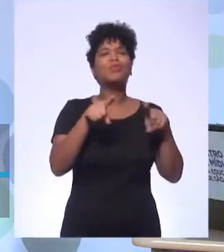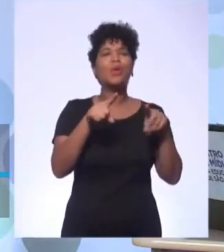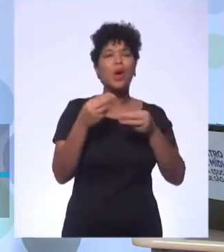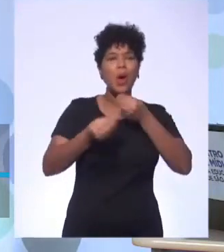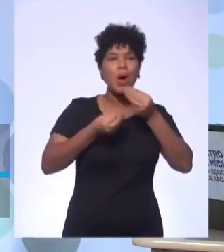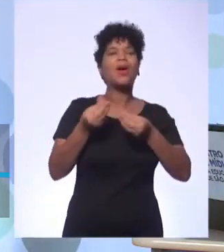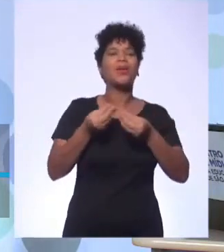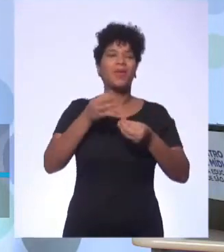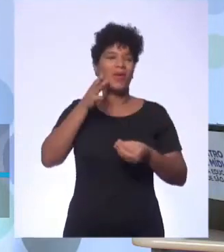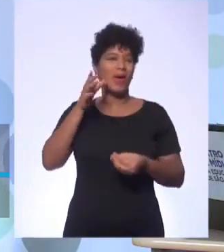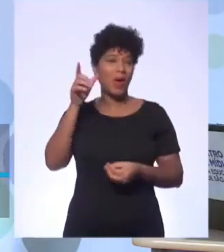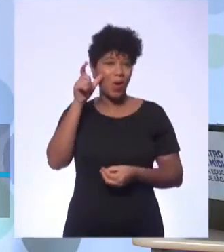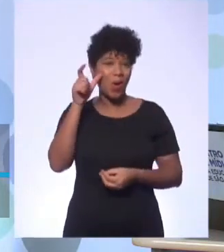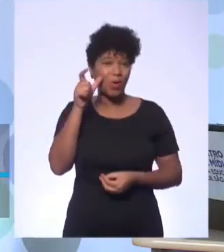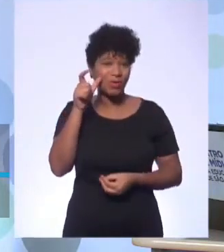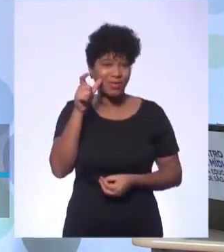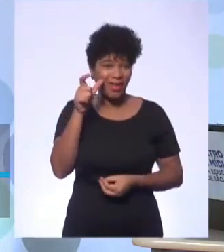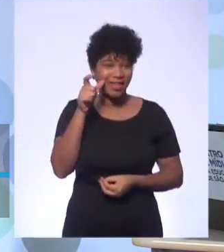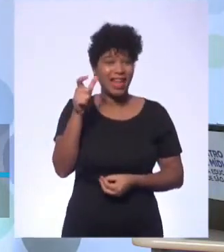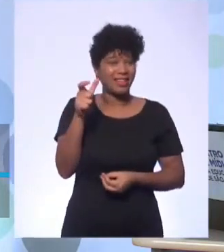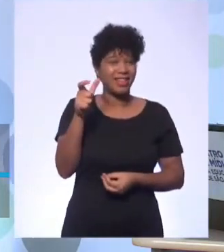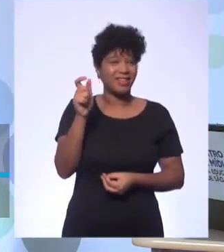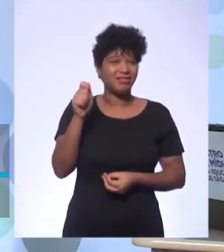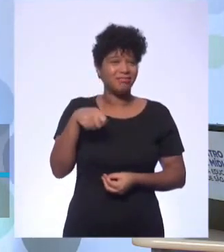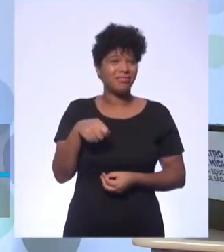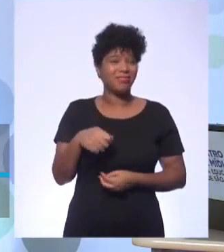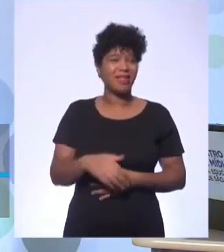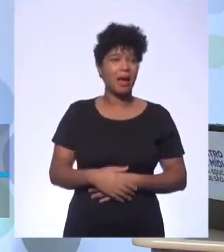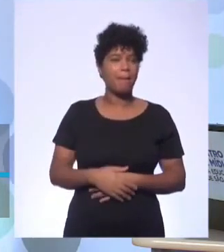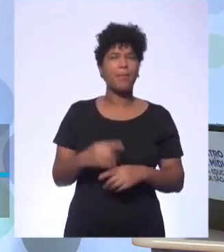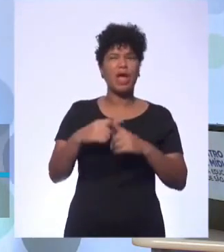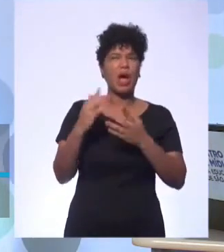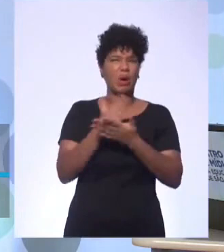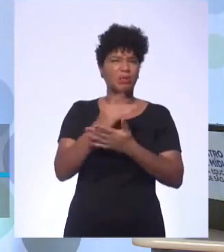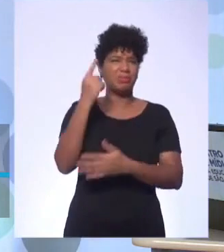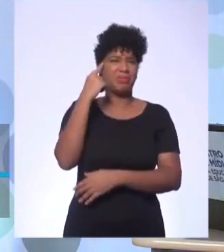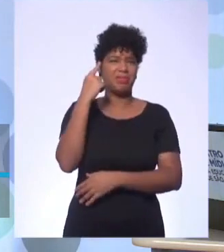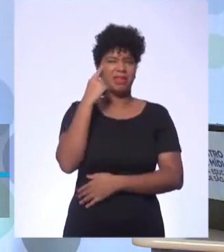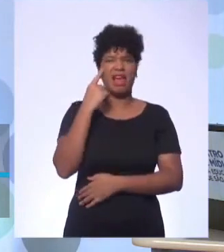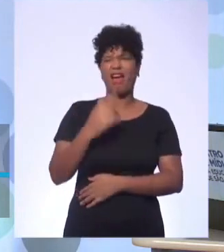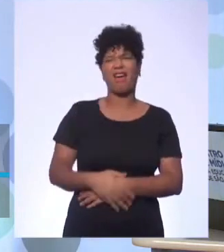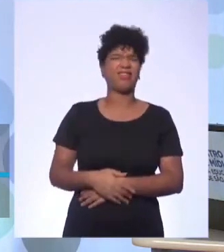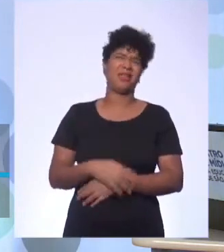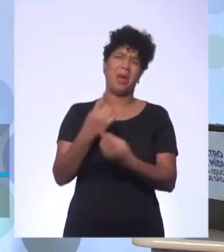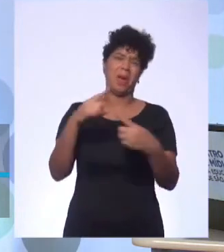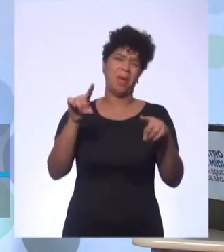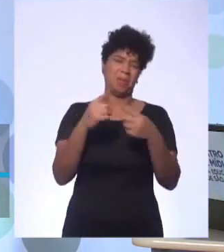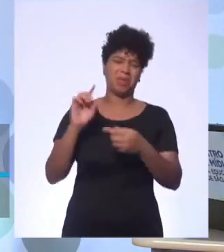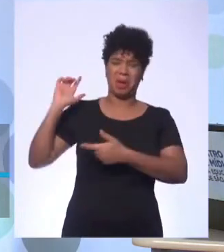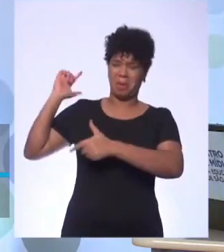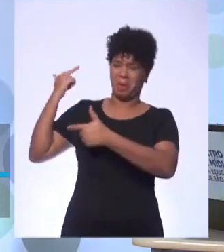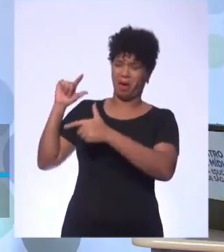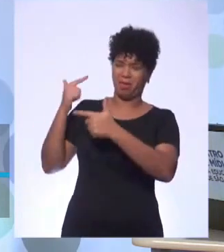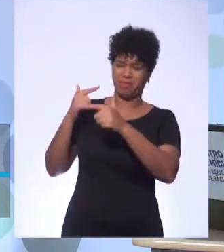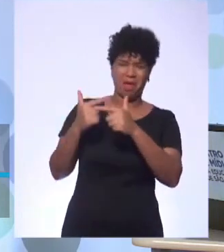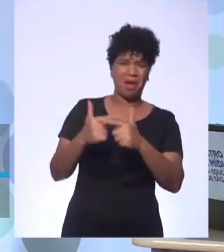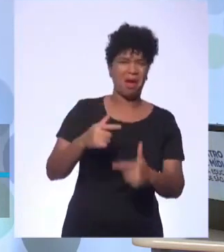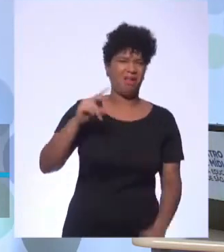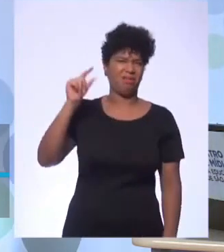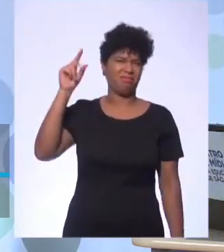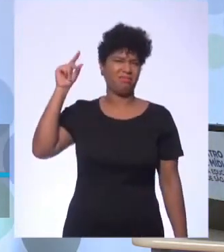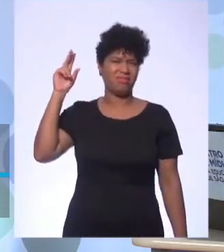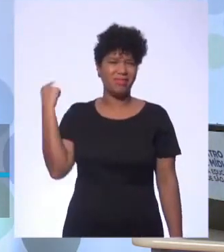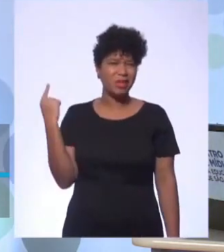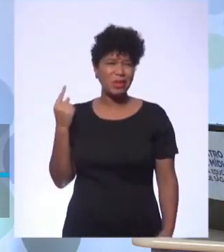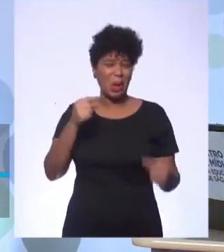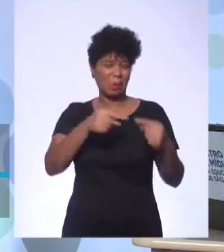né, justamente a música erudita, por ser apenas instrumental, parece, né, muito distante da nossa realidade, do nosso dia a dia. Mas, quando a gente começa